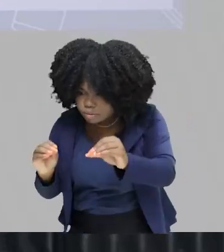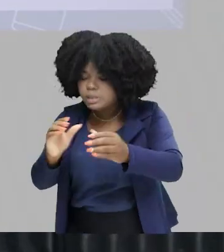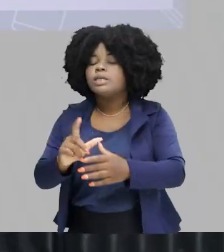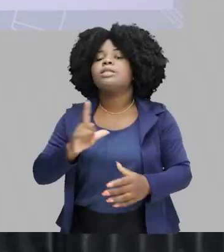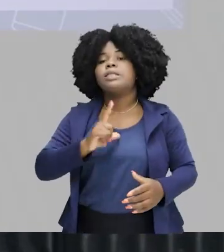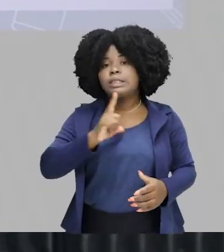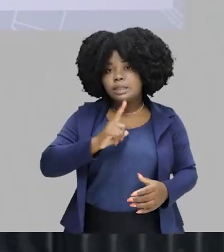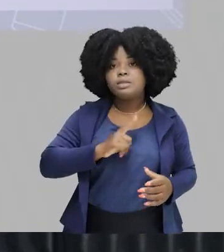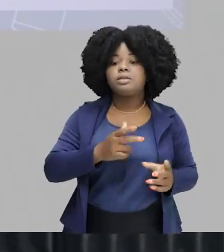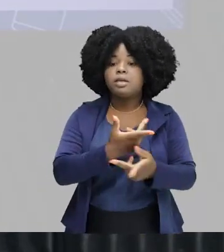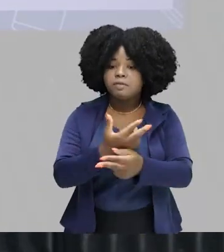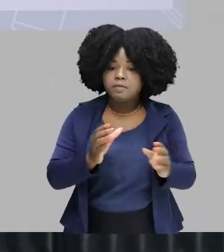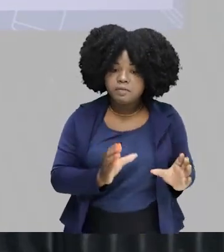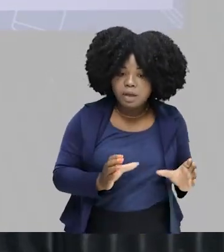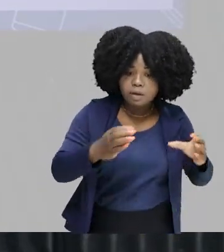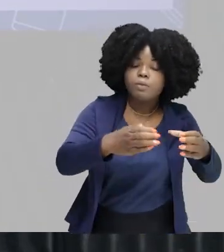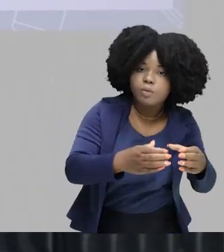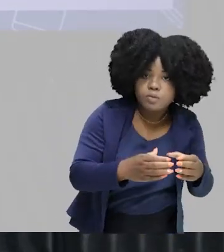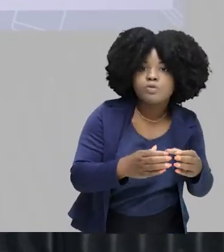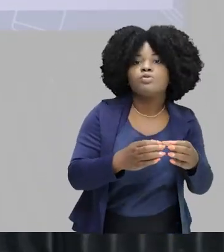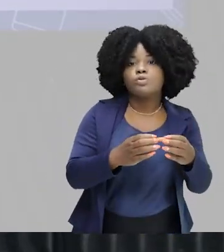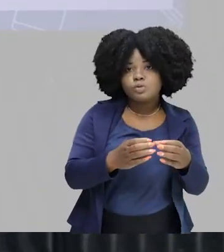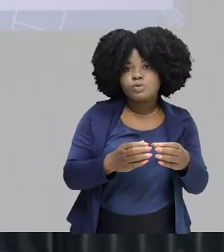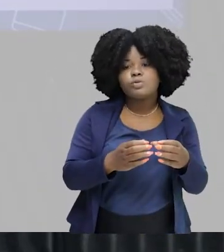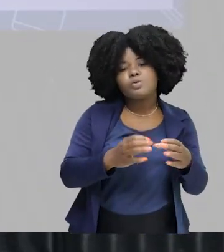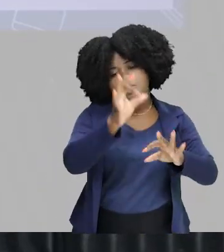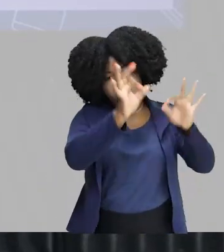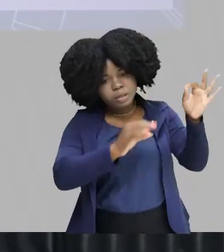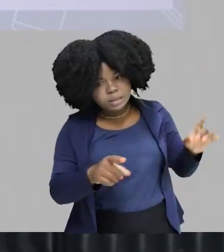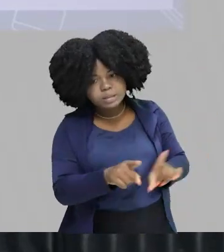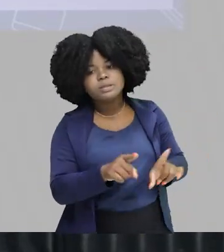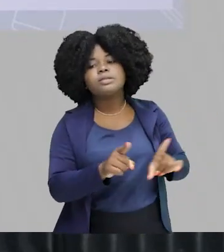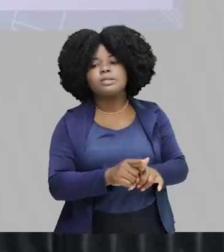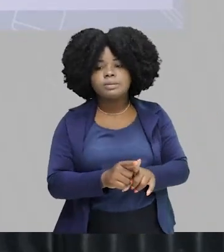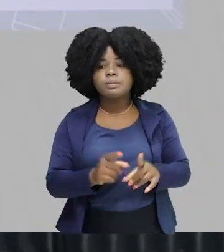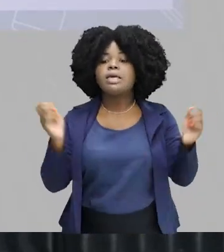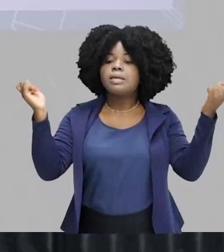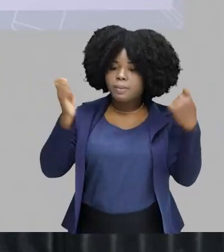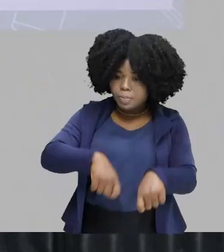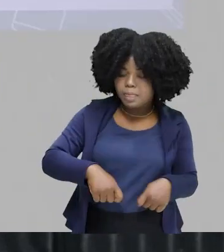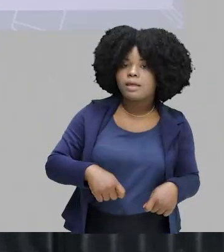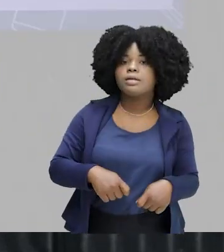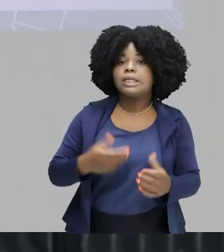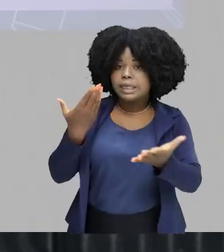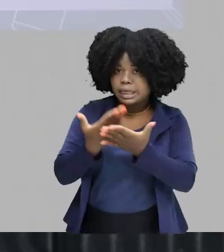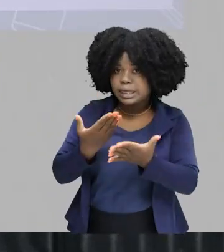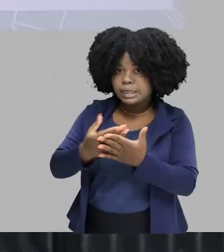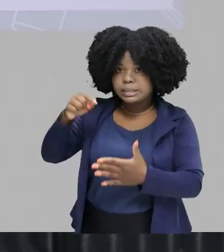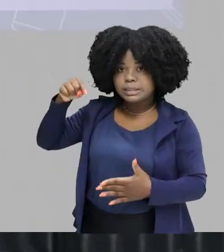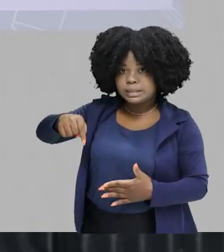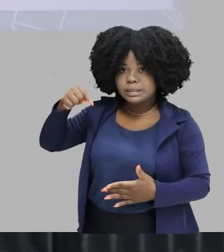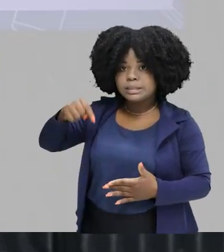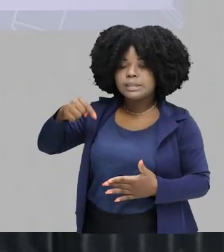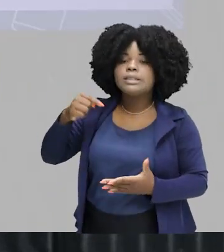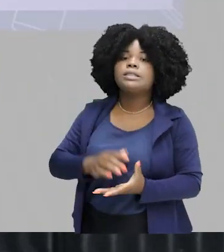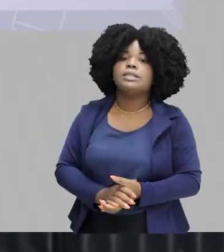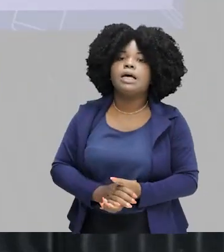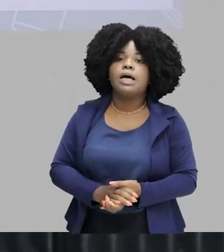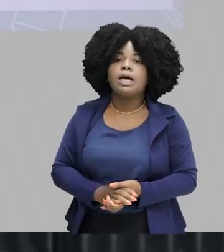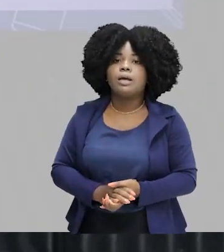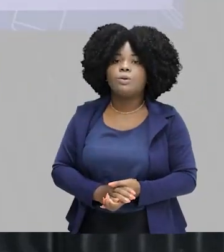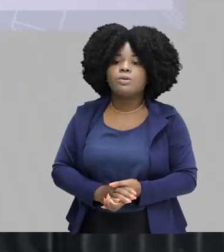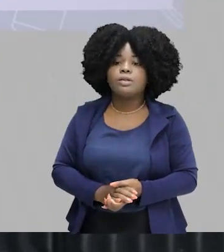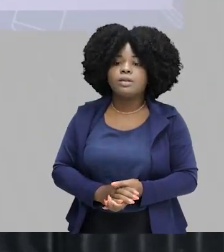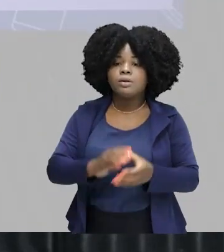tarefas e funções que permitem que essa aula chegue até você, certo? E para que essa aula chegue, não depende só de mim, eu estou fazendo